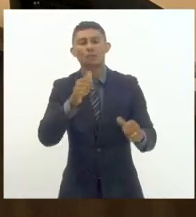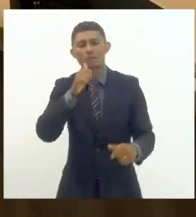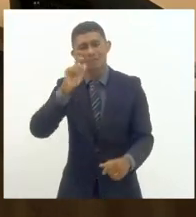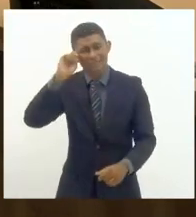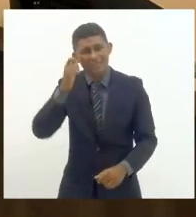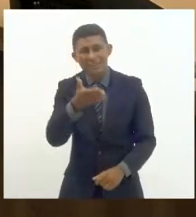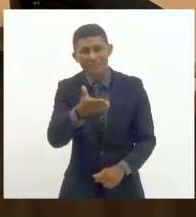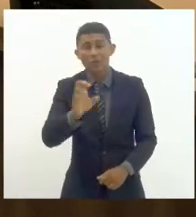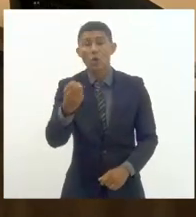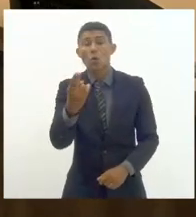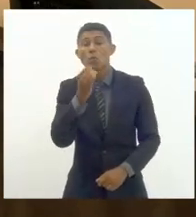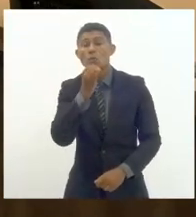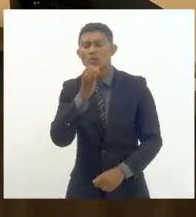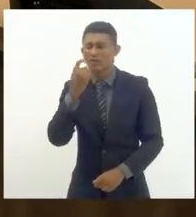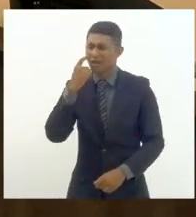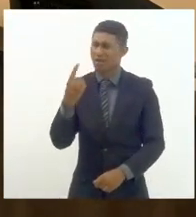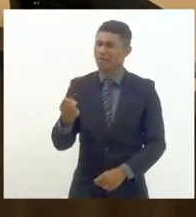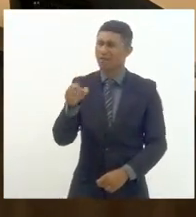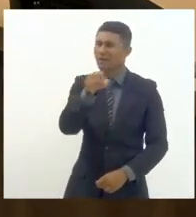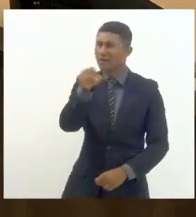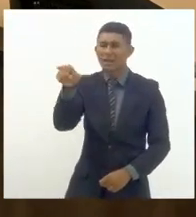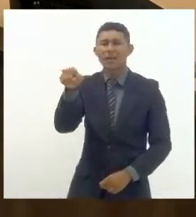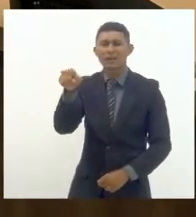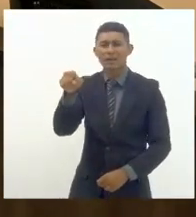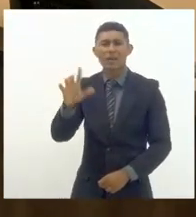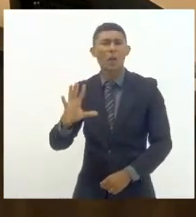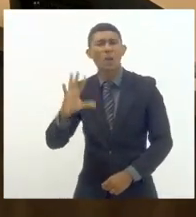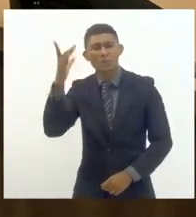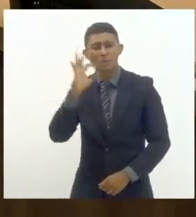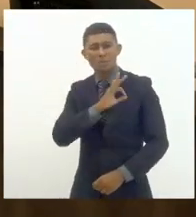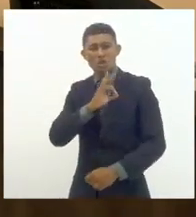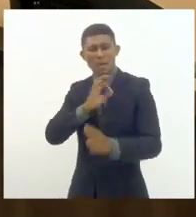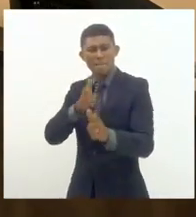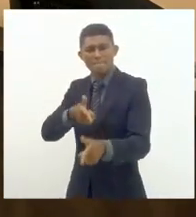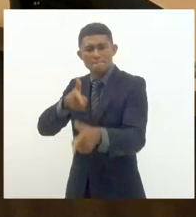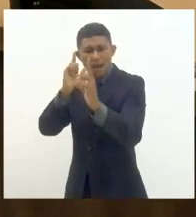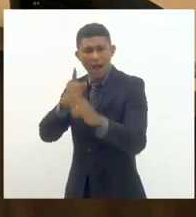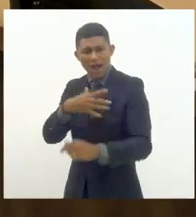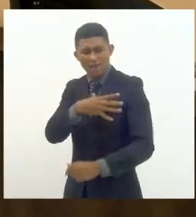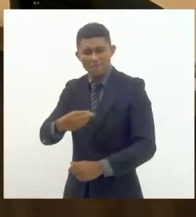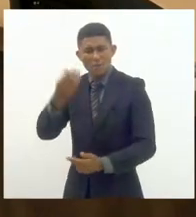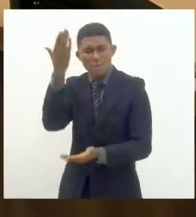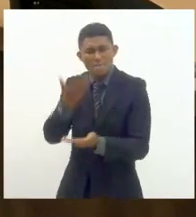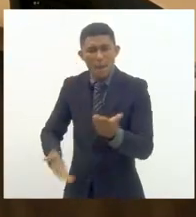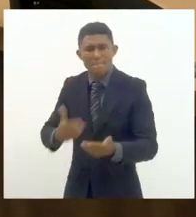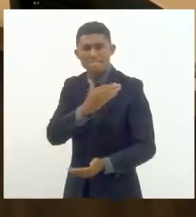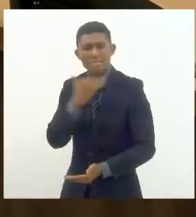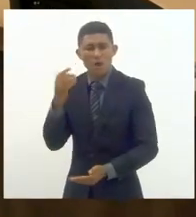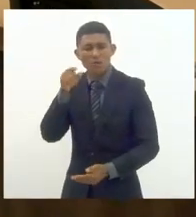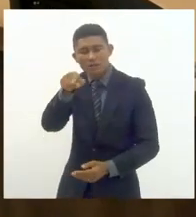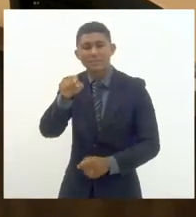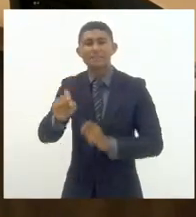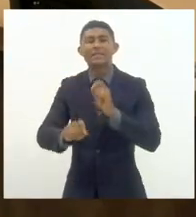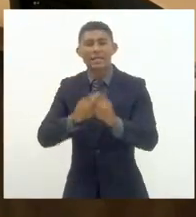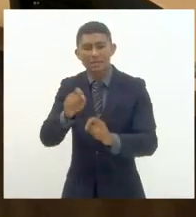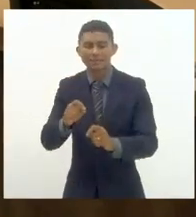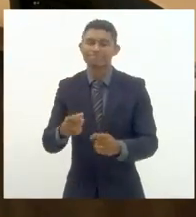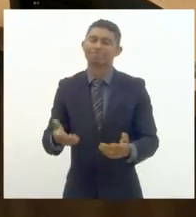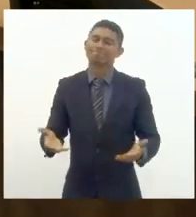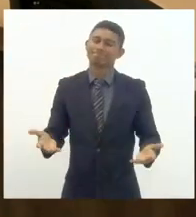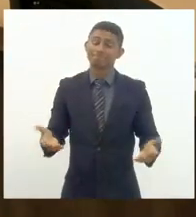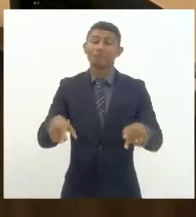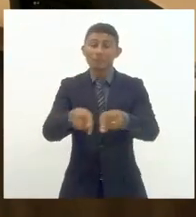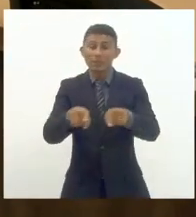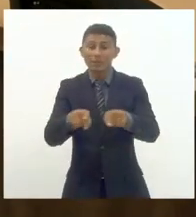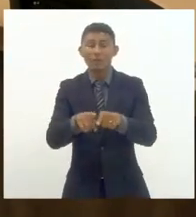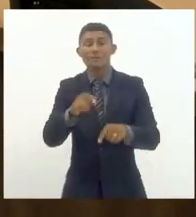aquelas que perderam seus filhos na violência policial, quando são aquelas também que na violência